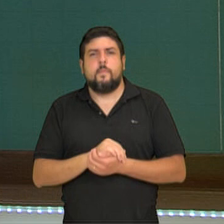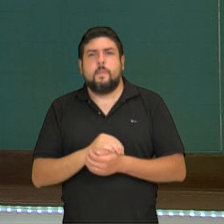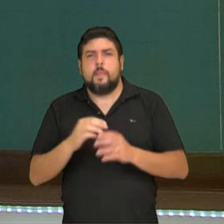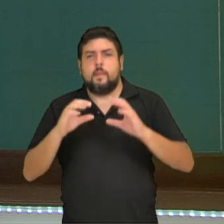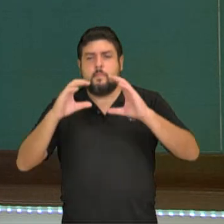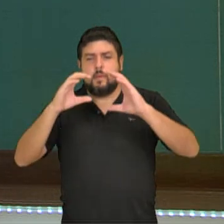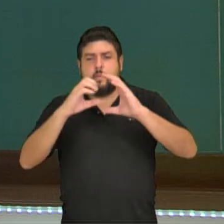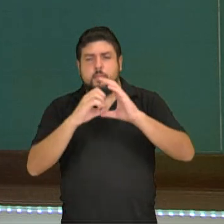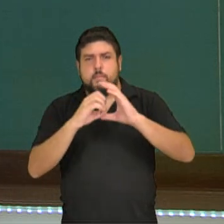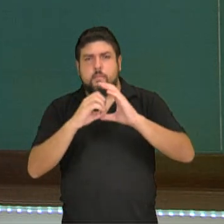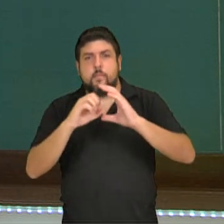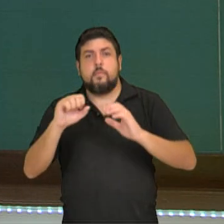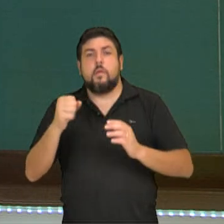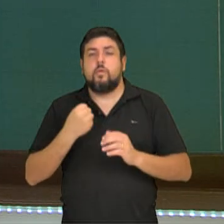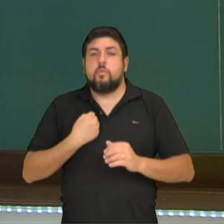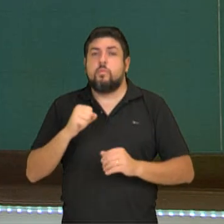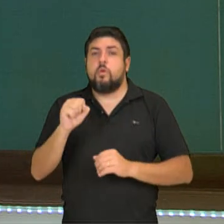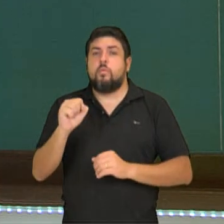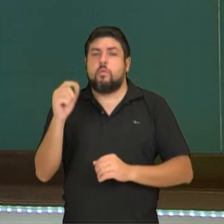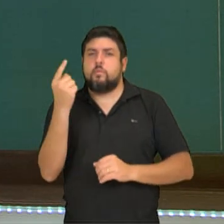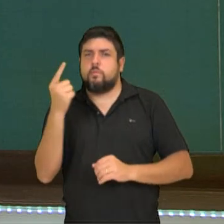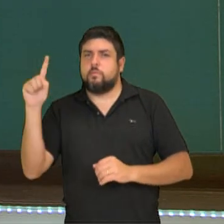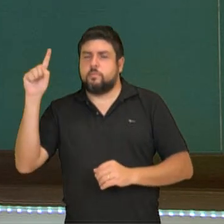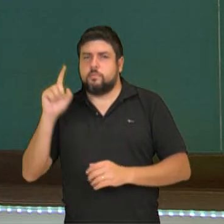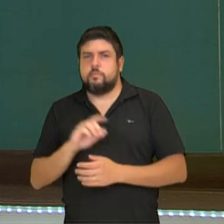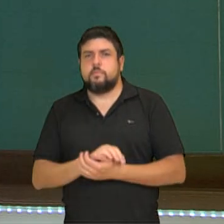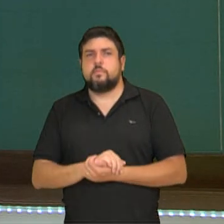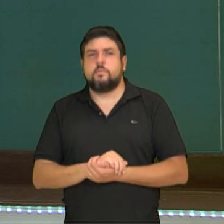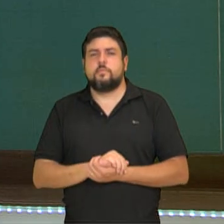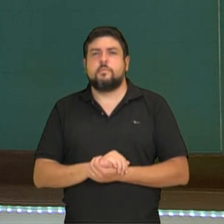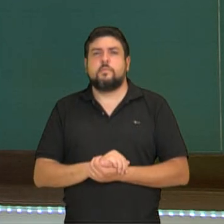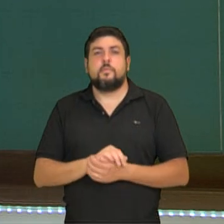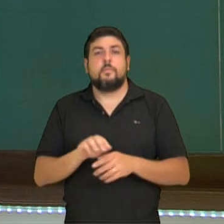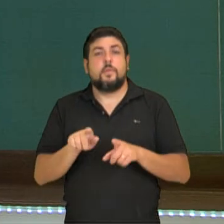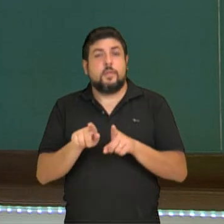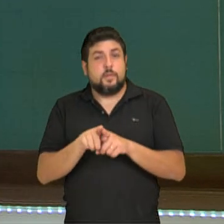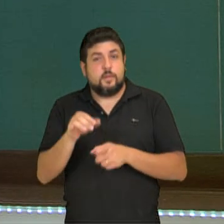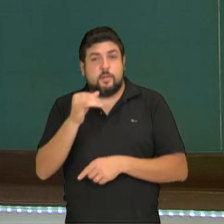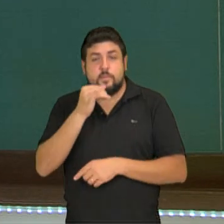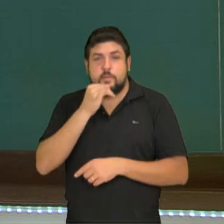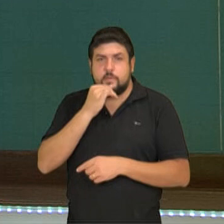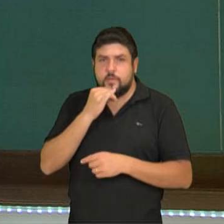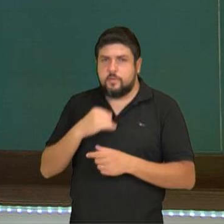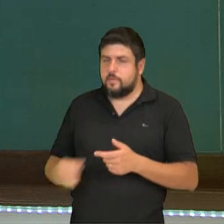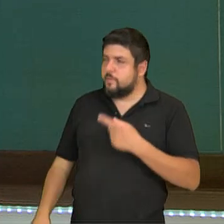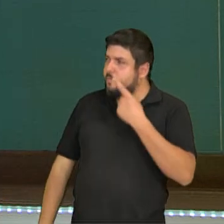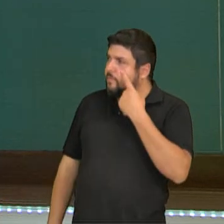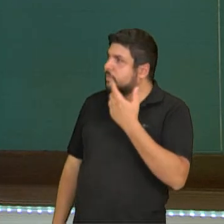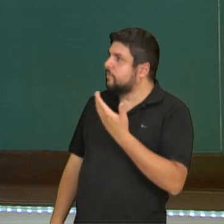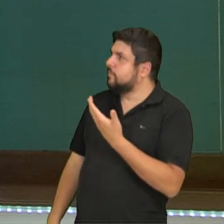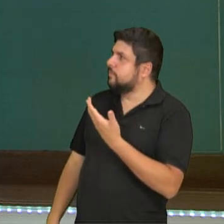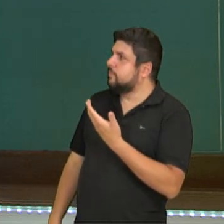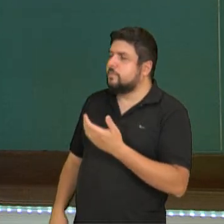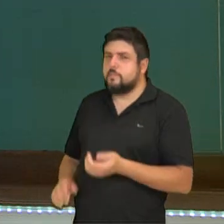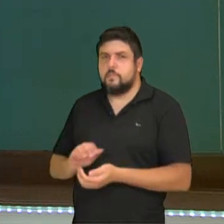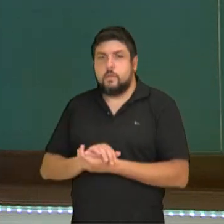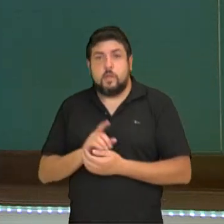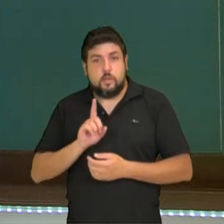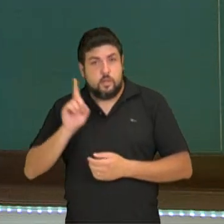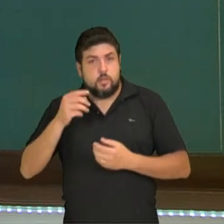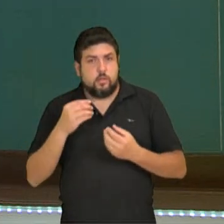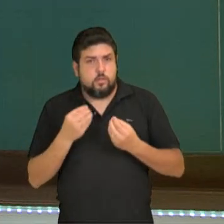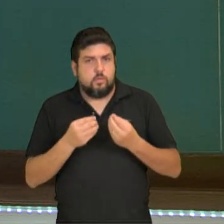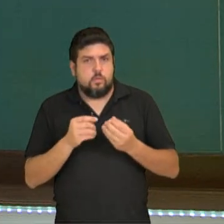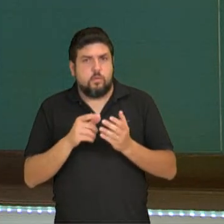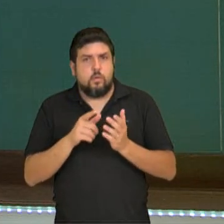a pontilhada. Aqui mais um exemplo. Ó. Aqui embaixo é como é entregue o mapa, né,